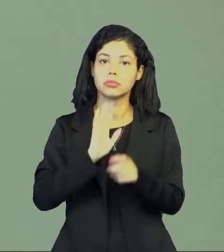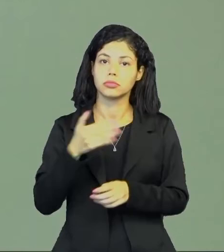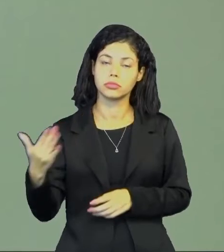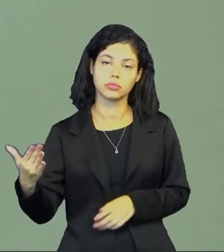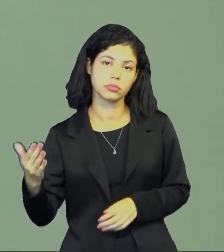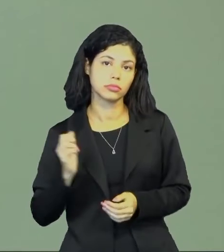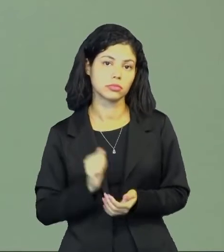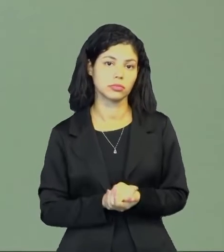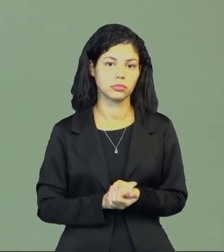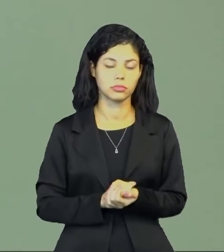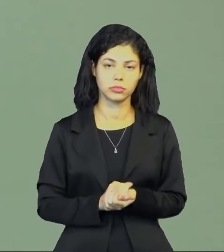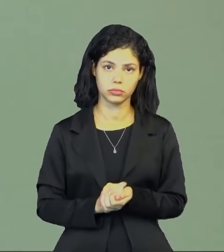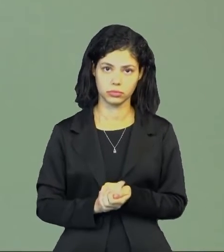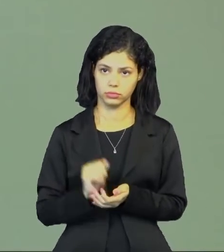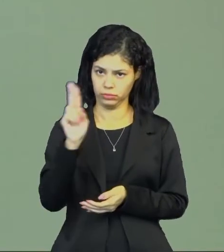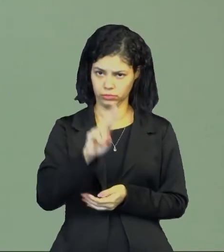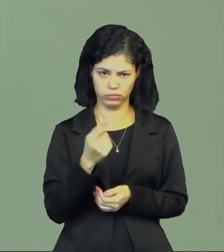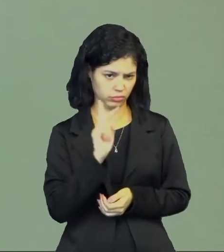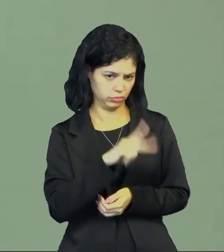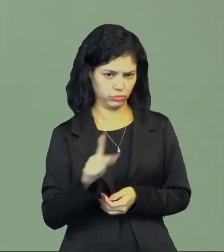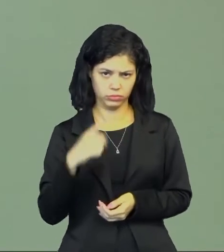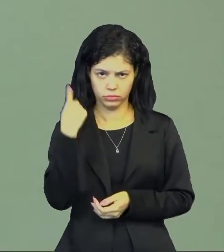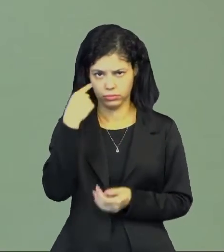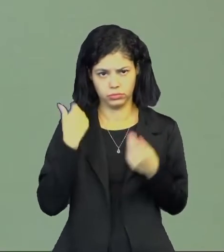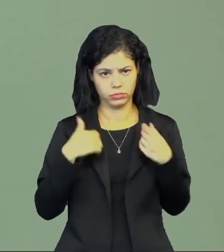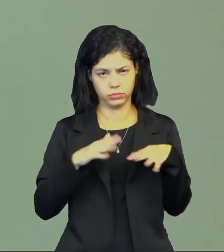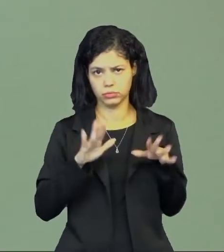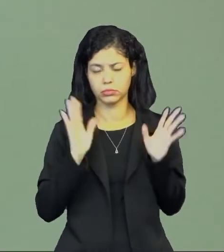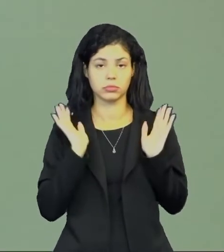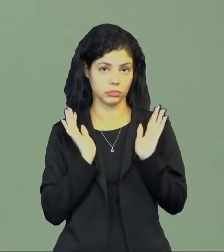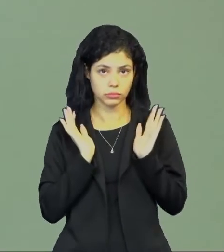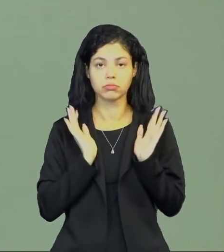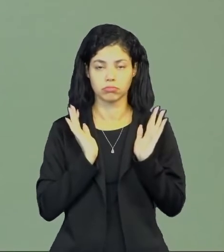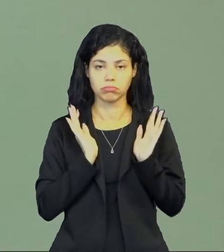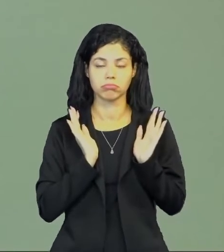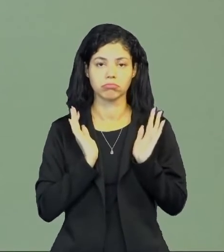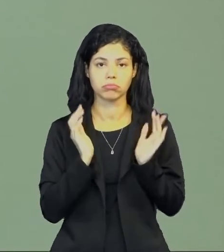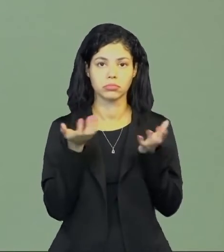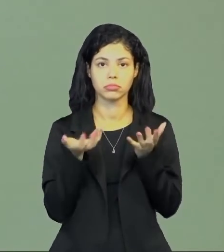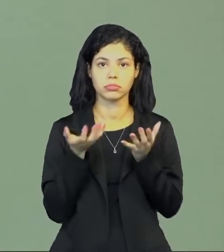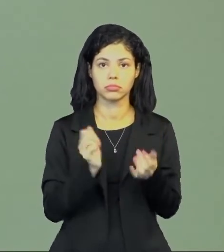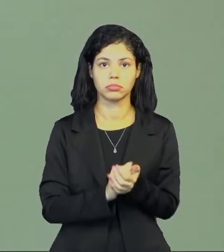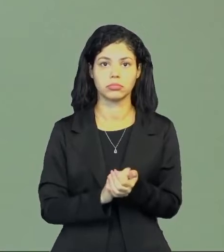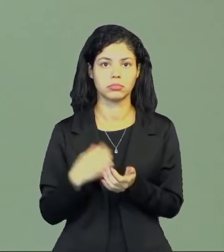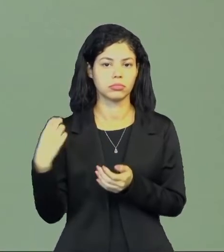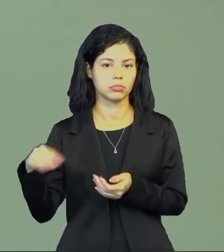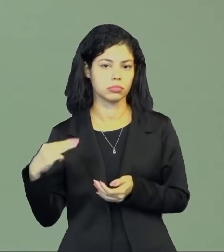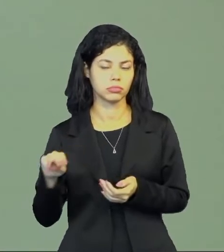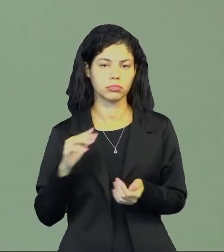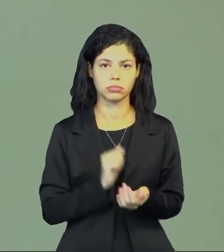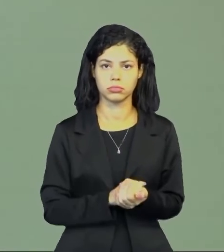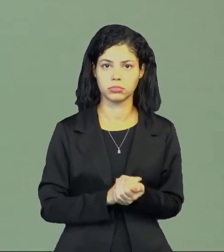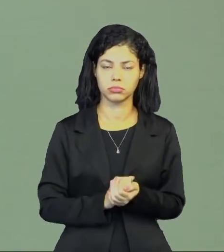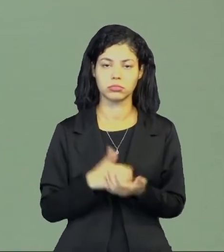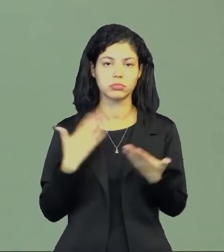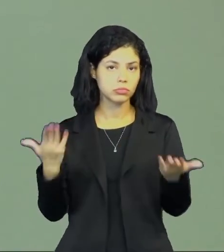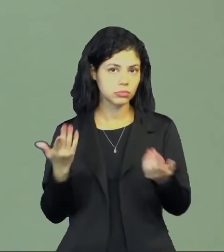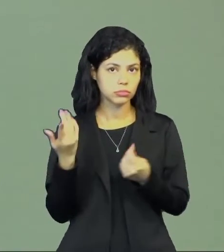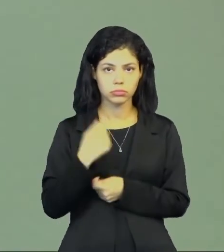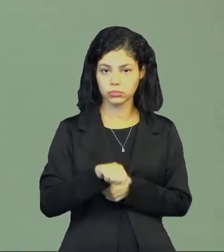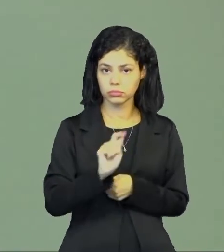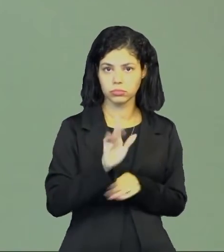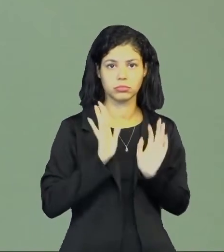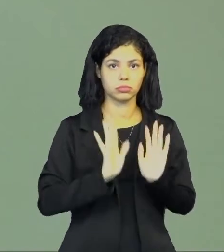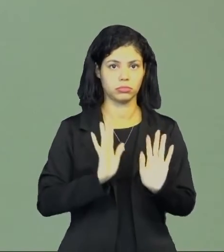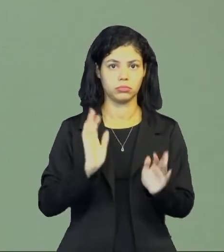quando ela fala, professor, não vou ser professor de espanhol, então não preciso aprender espanhol, né? Sei lá, eu quero ser um matemático, eu quero ser um engenheiro, então acho que eu não